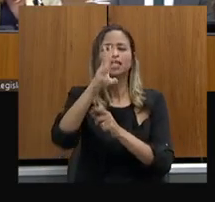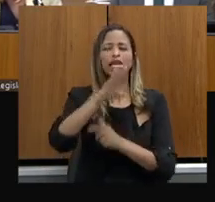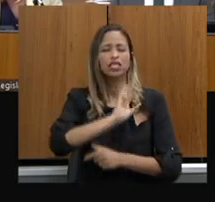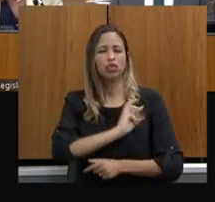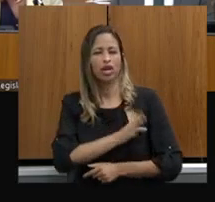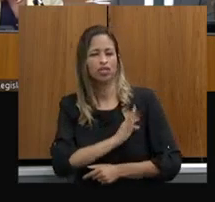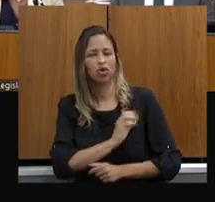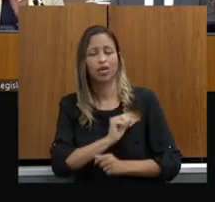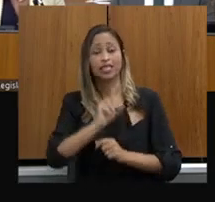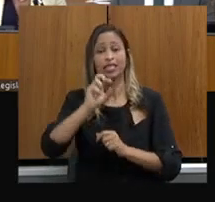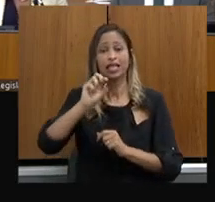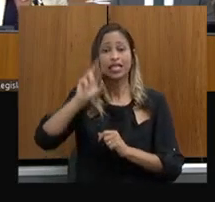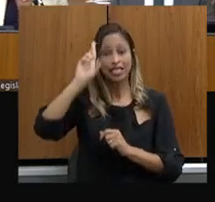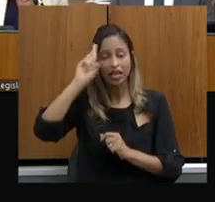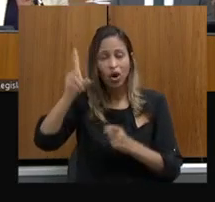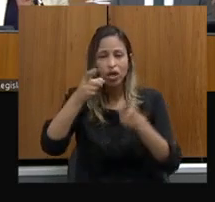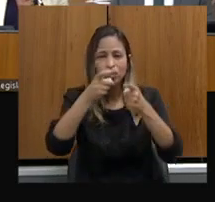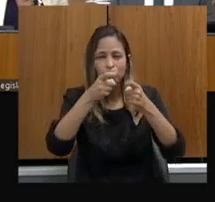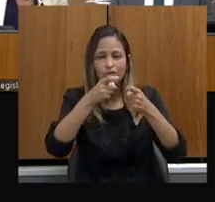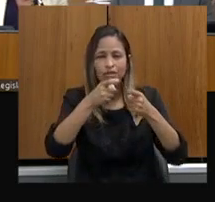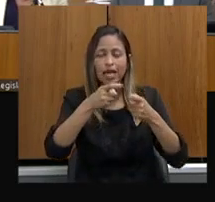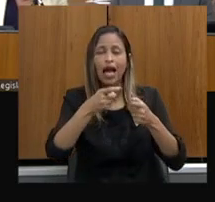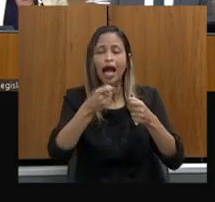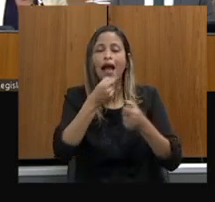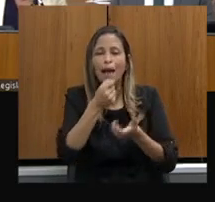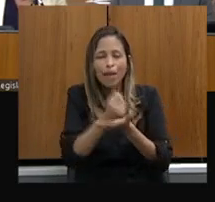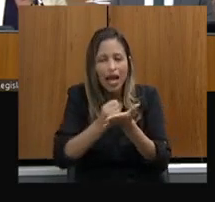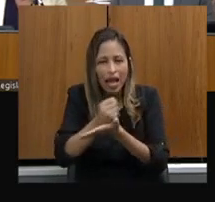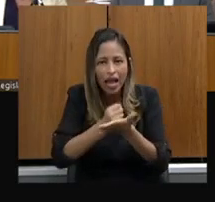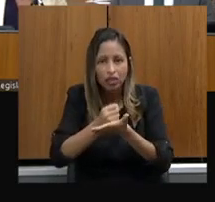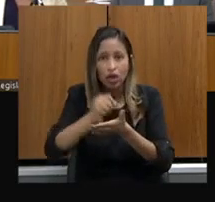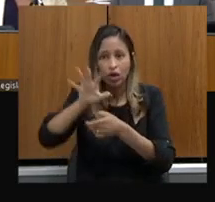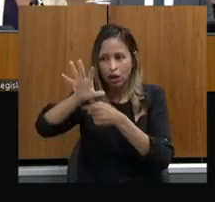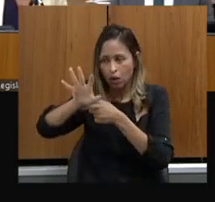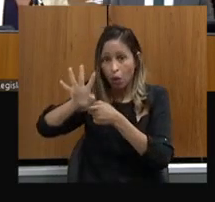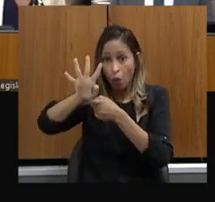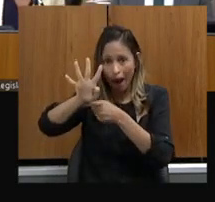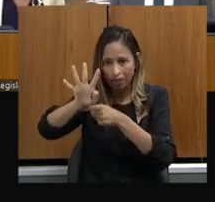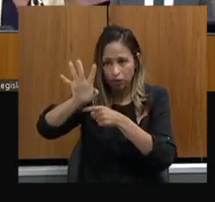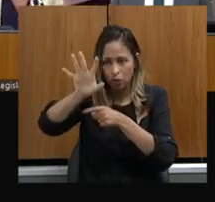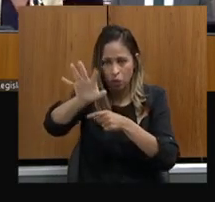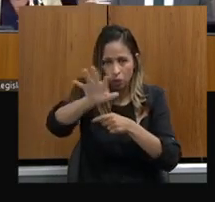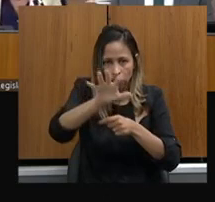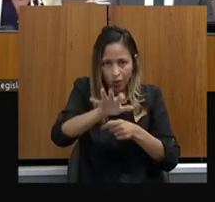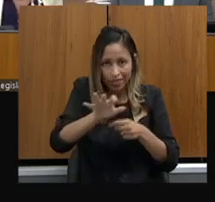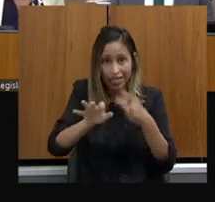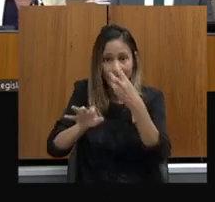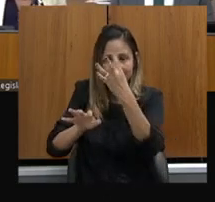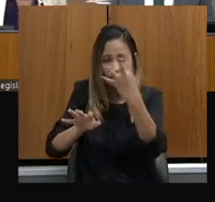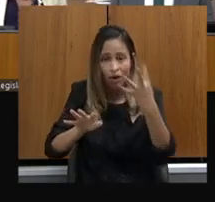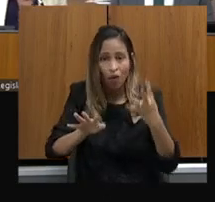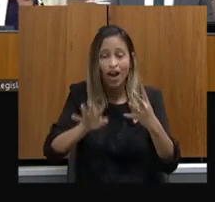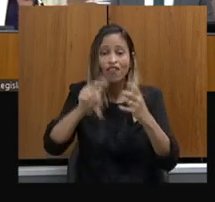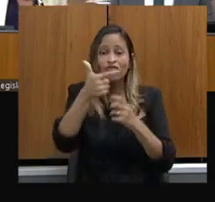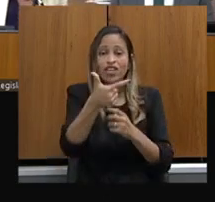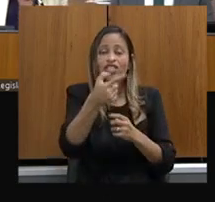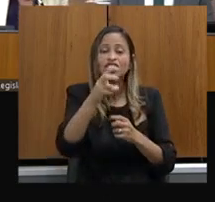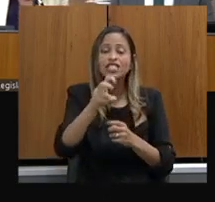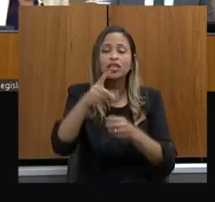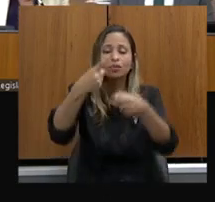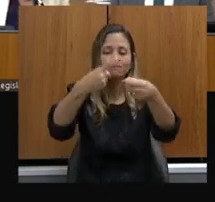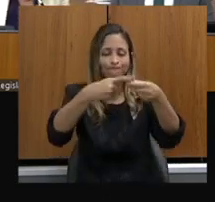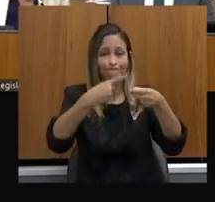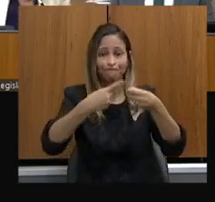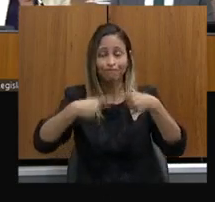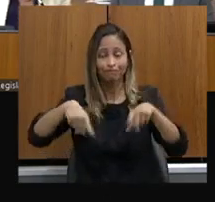e Senhora dos Remédios com quatro são quatro as quatro unidades já inauguradas mas a gente tem já 25 municípios